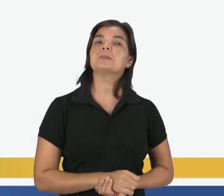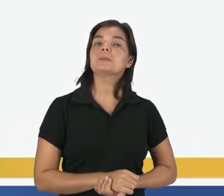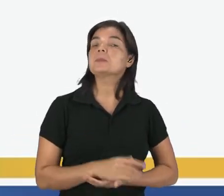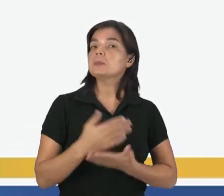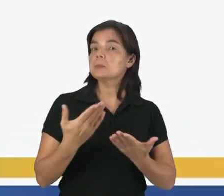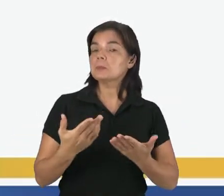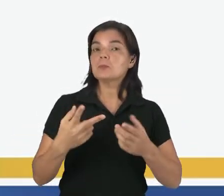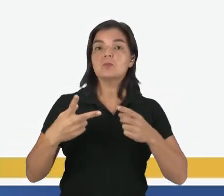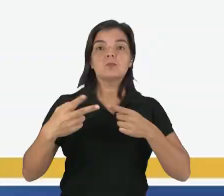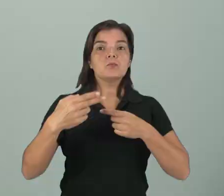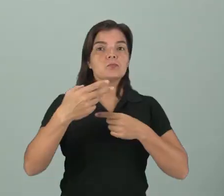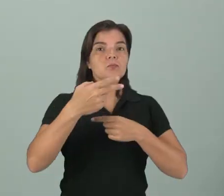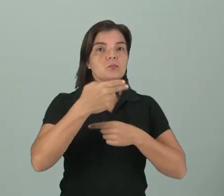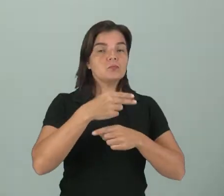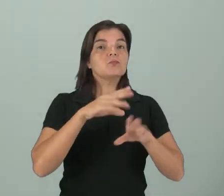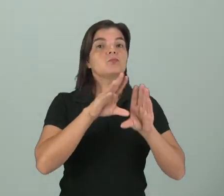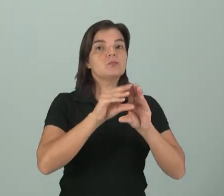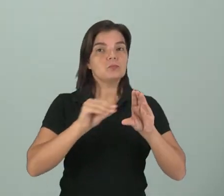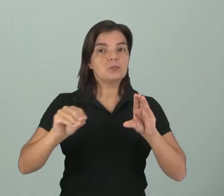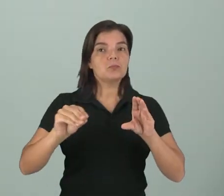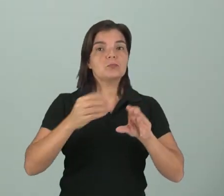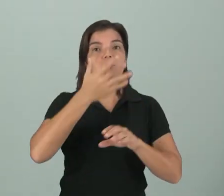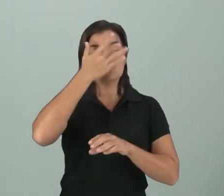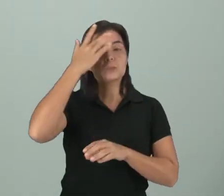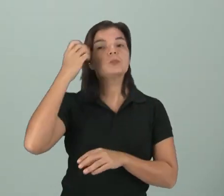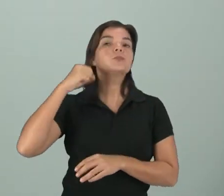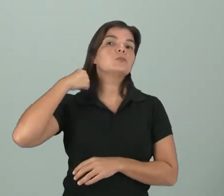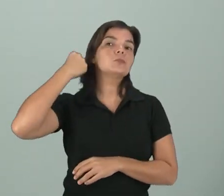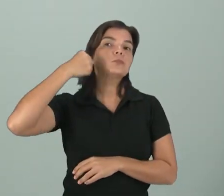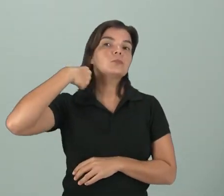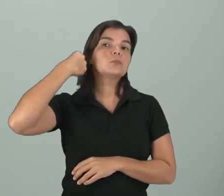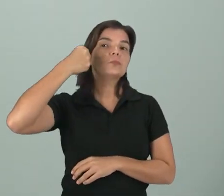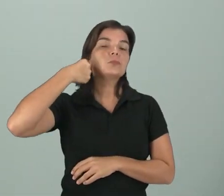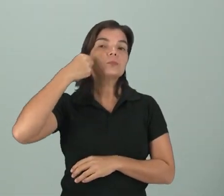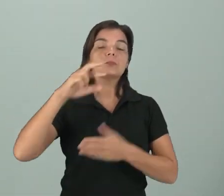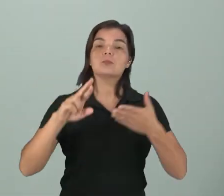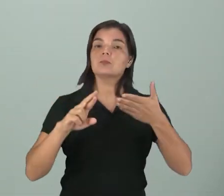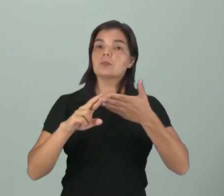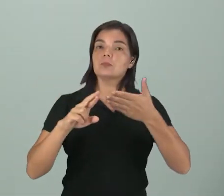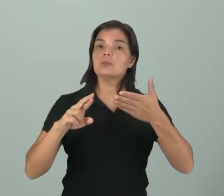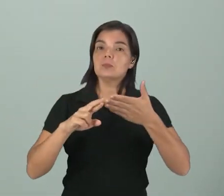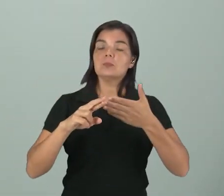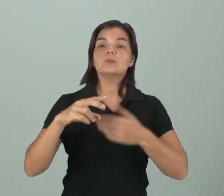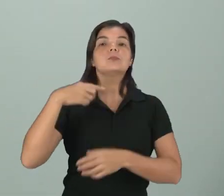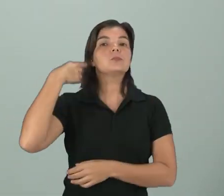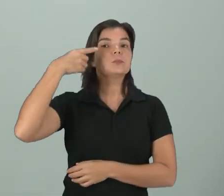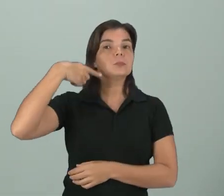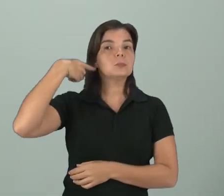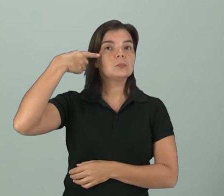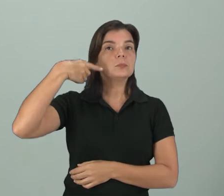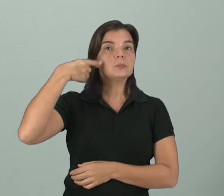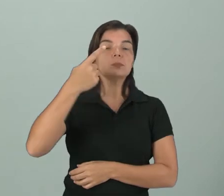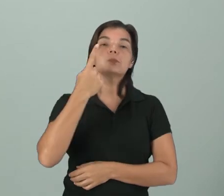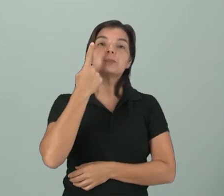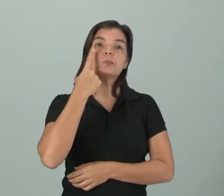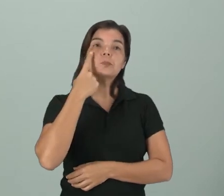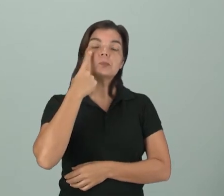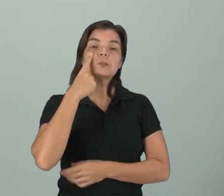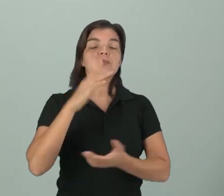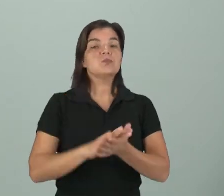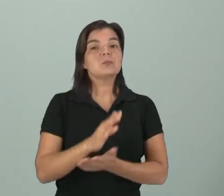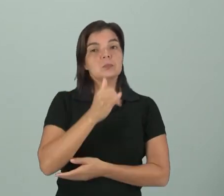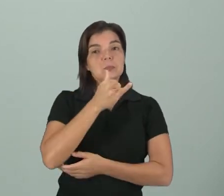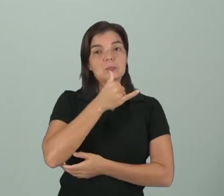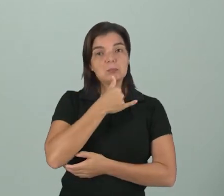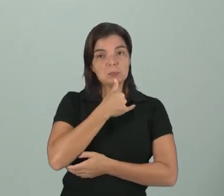Esse é um recorte de uma postagem feita por um senador, referindo-se a uma deputada. Veja que ele lamenta